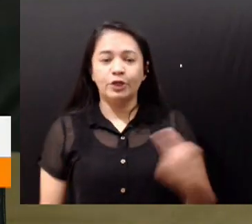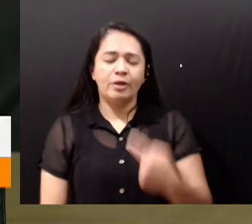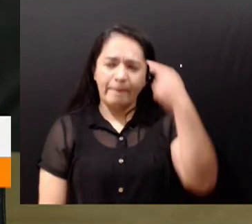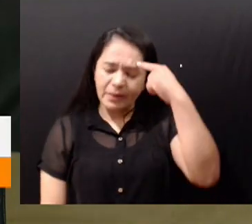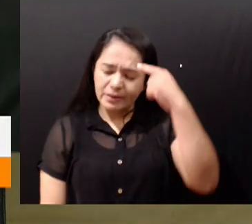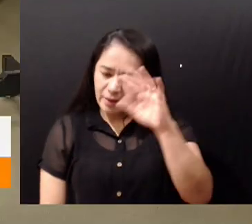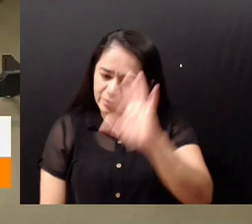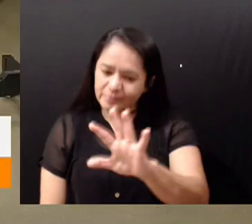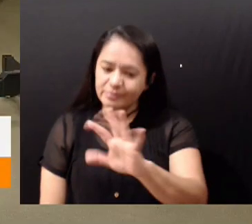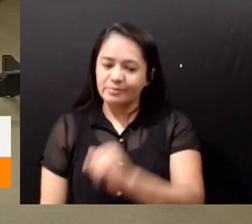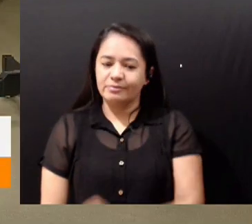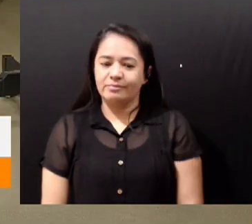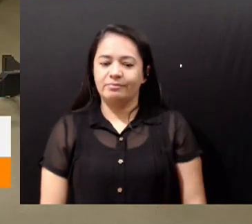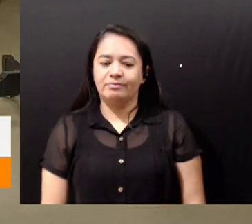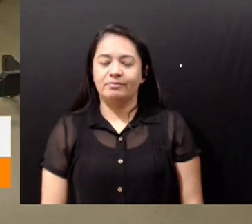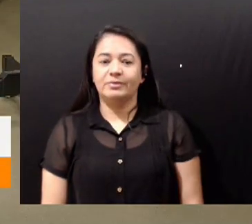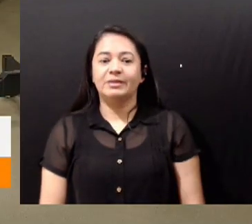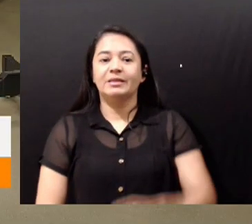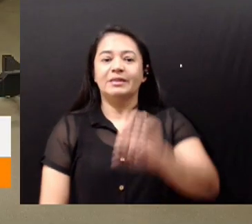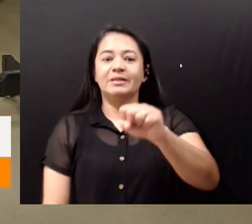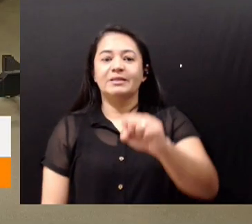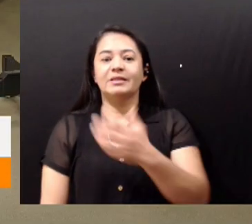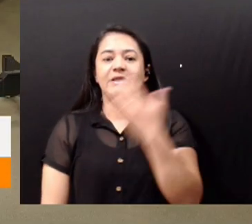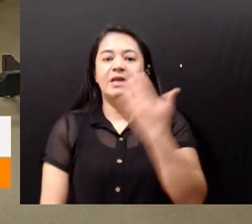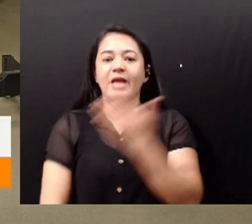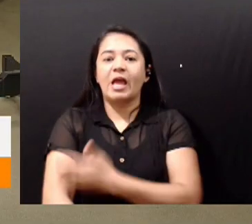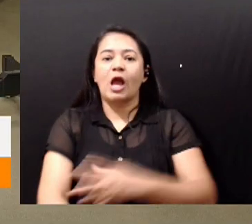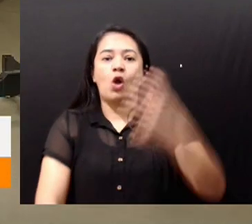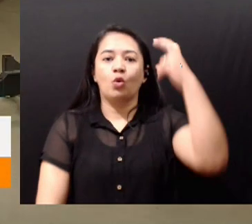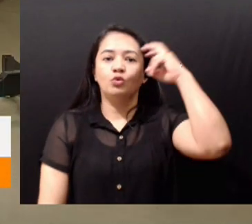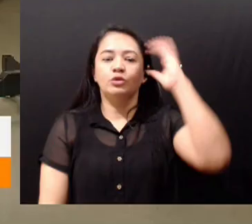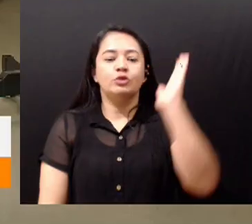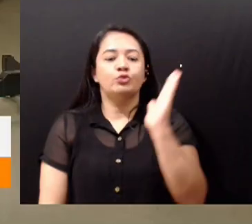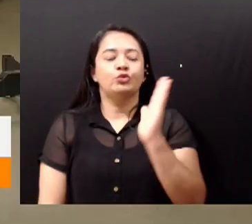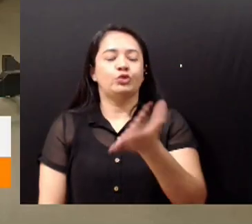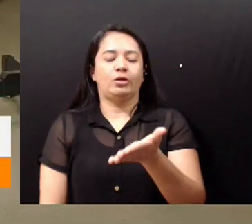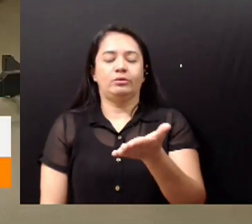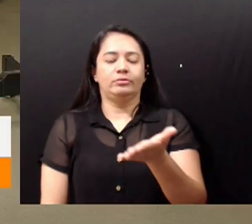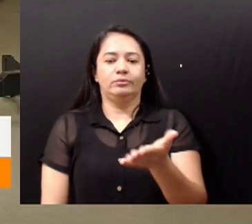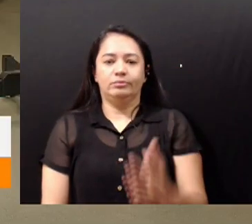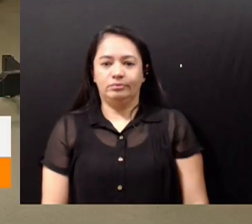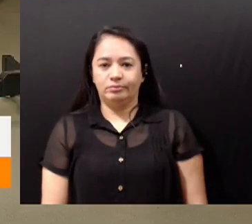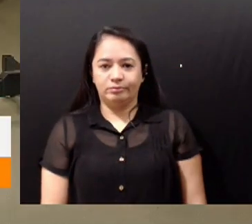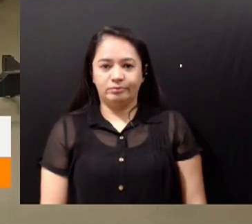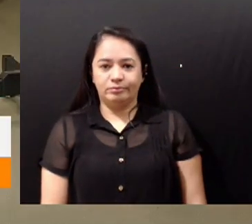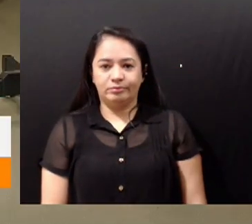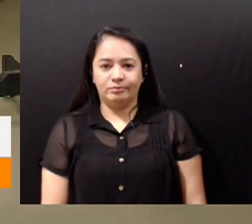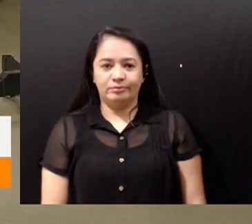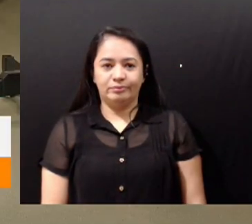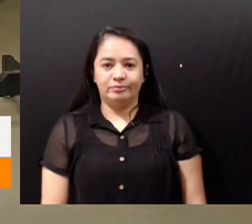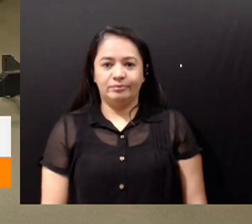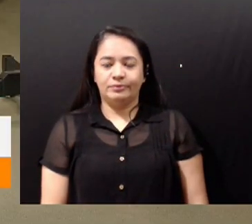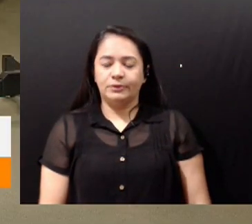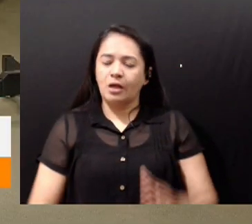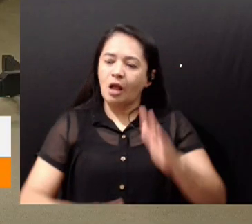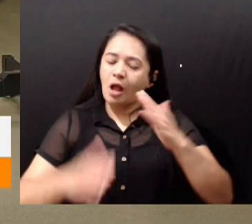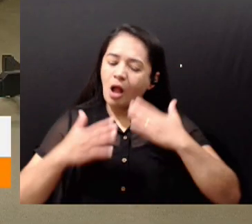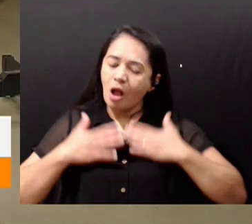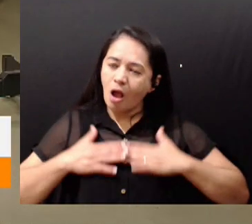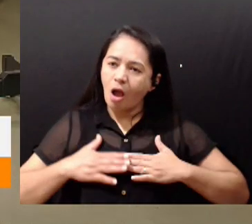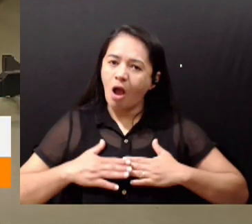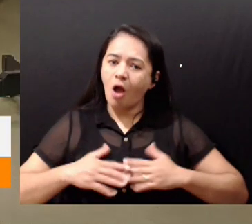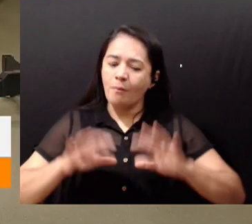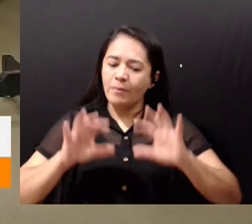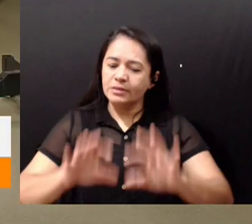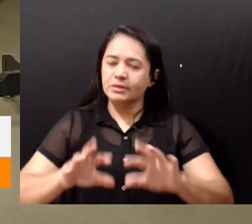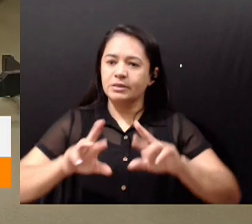a cultura do imediatismo. Exato. Aí, calma, né? Não é assim, tem que cuidar da saúde. Vamos lá,